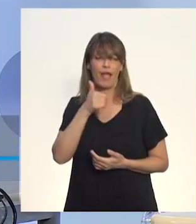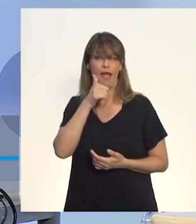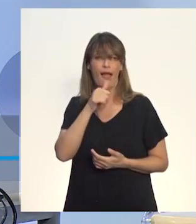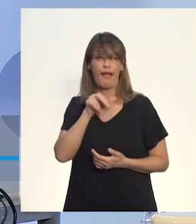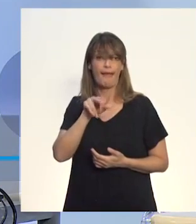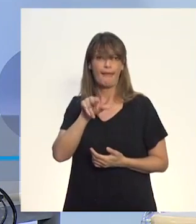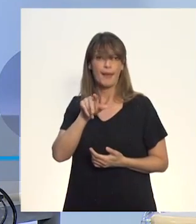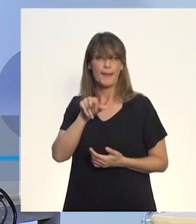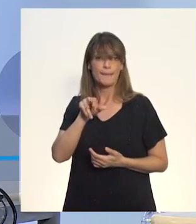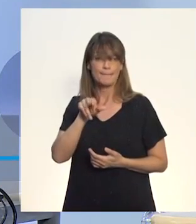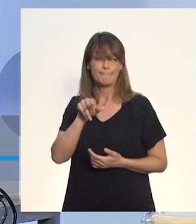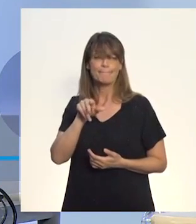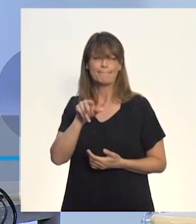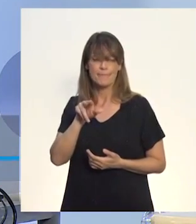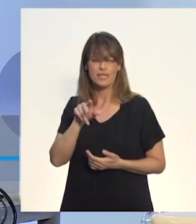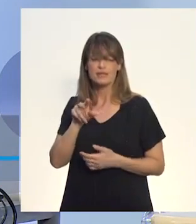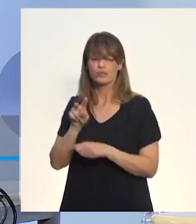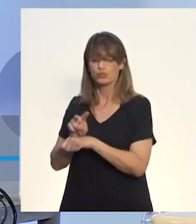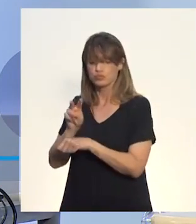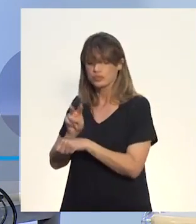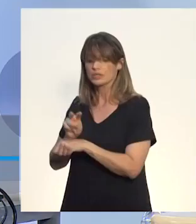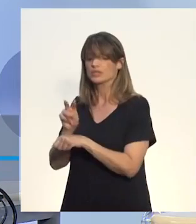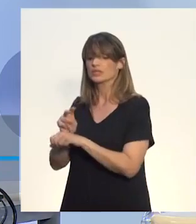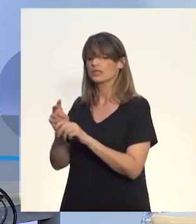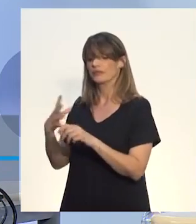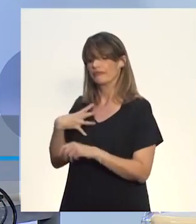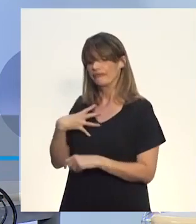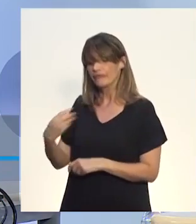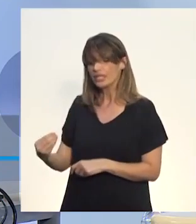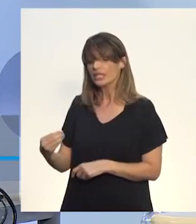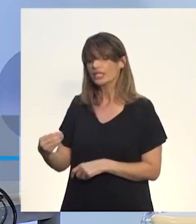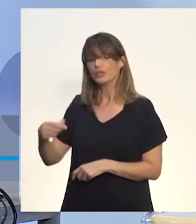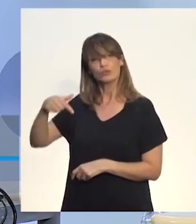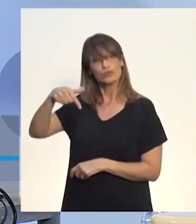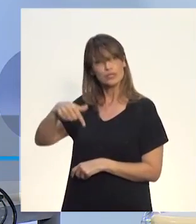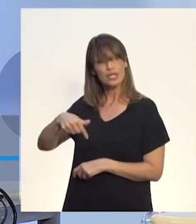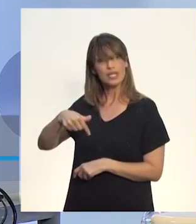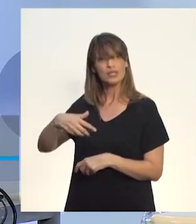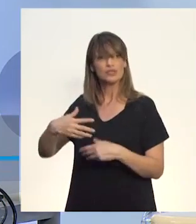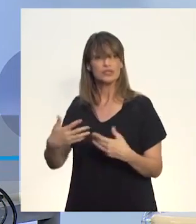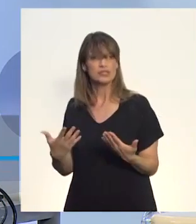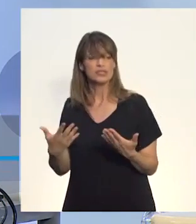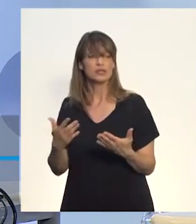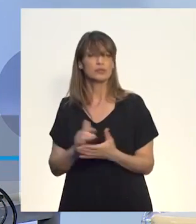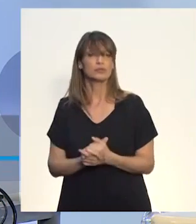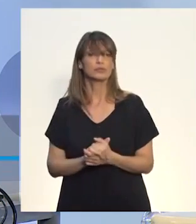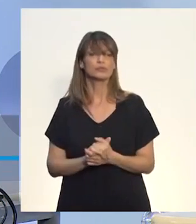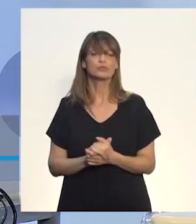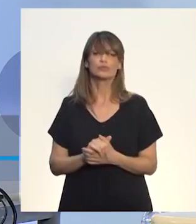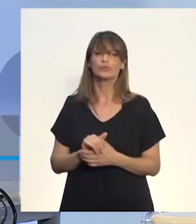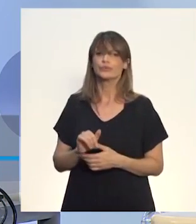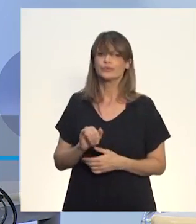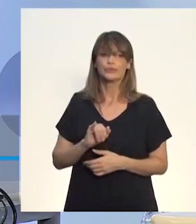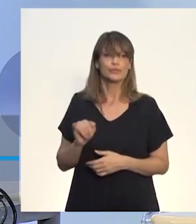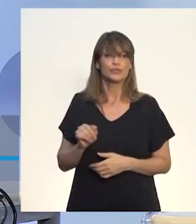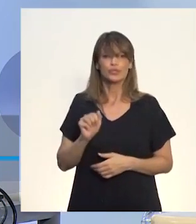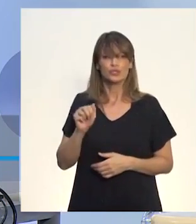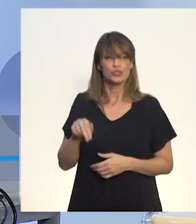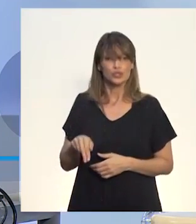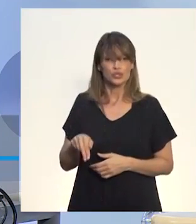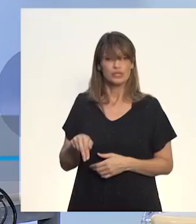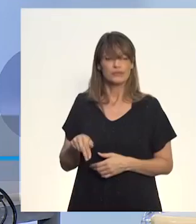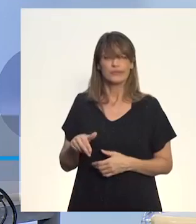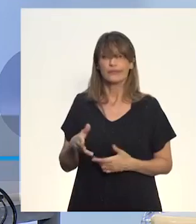vivenciando, tendo que alimentar a sua prole. E ele, então, numa atitude assim que a gente